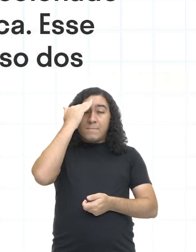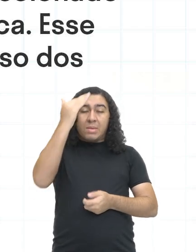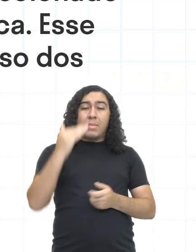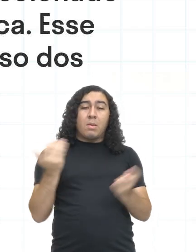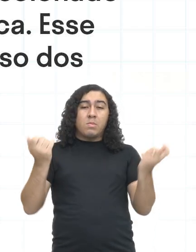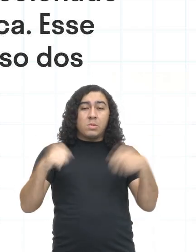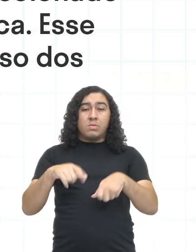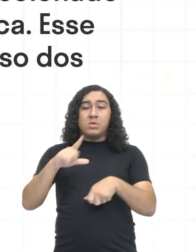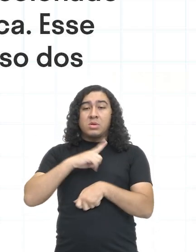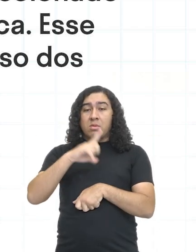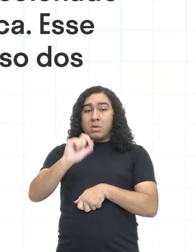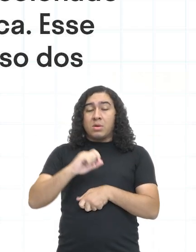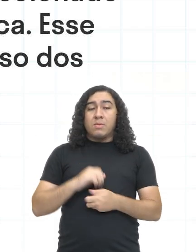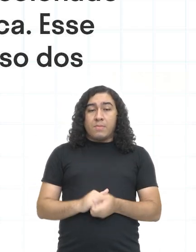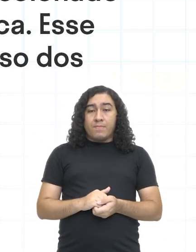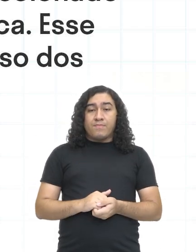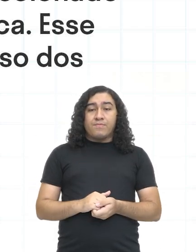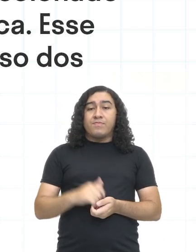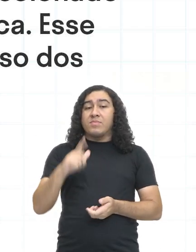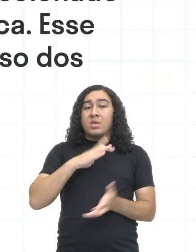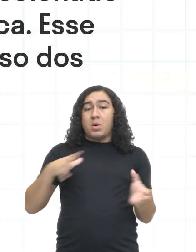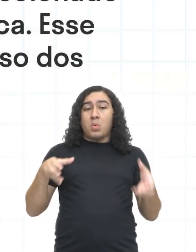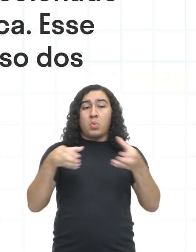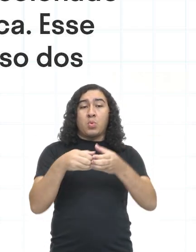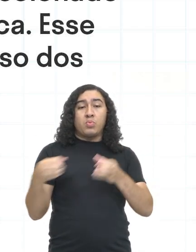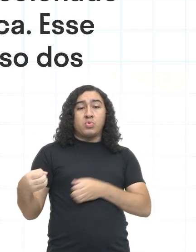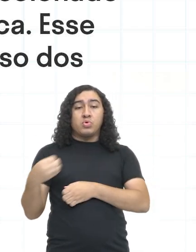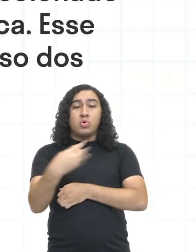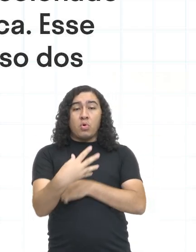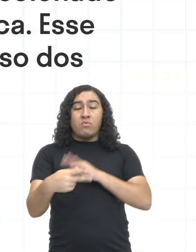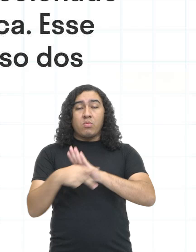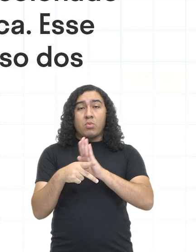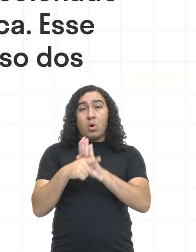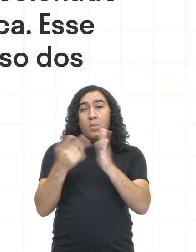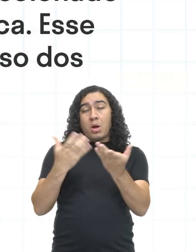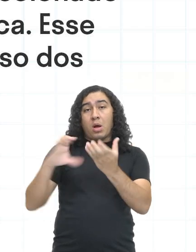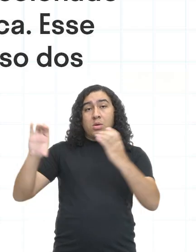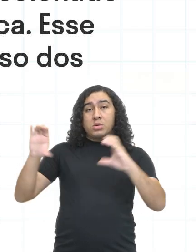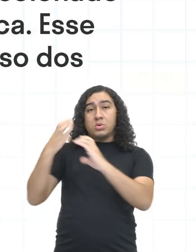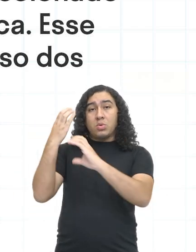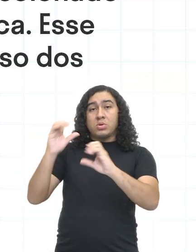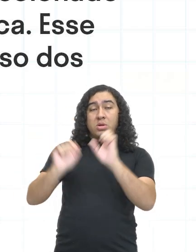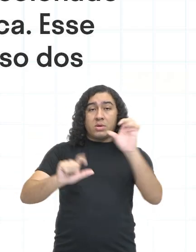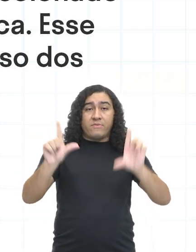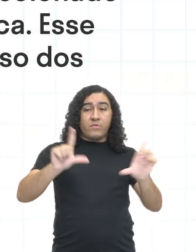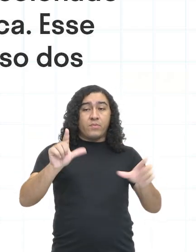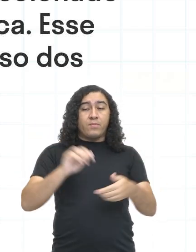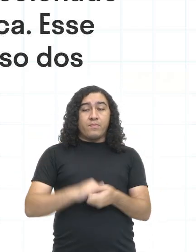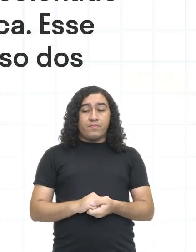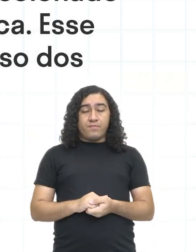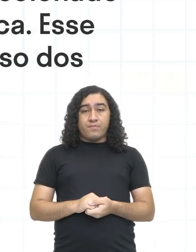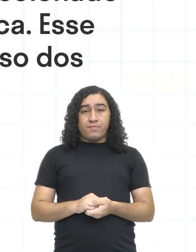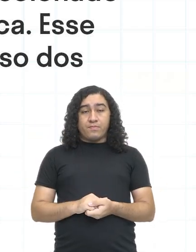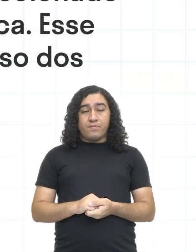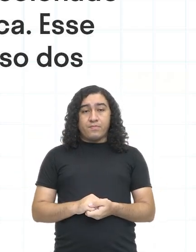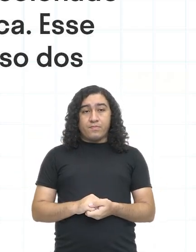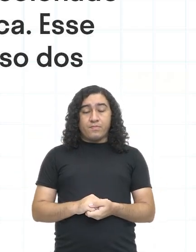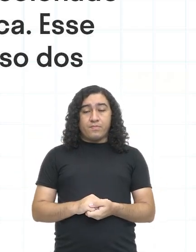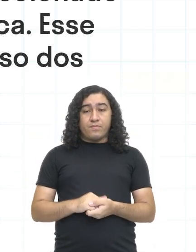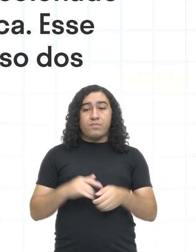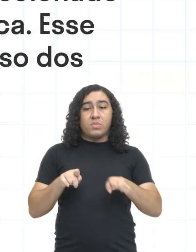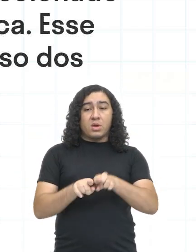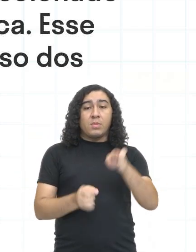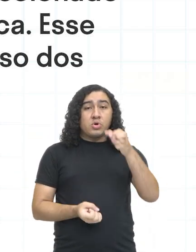que possibilitou o sucesso dos novos grupos e cantores na TV. Então, foi aí que